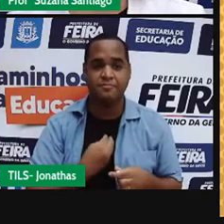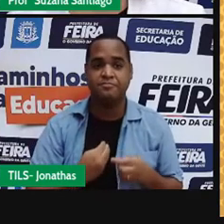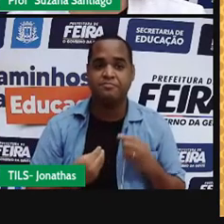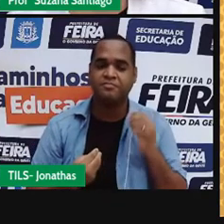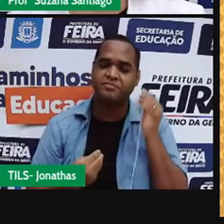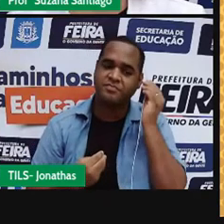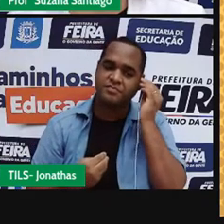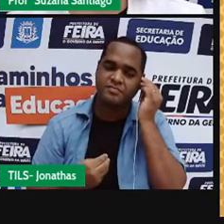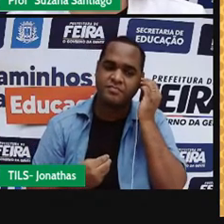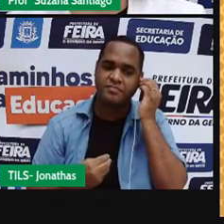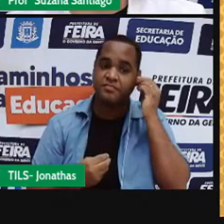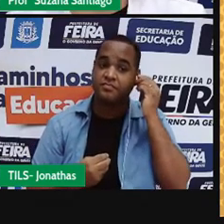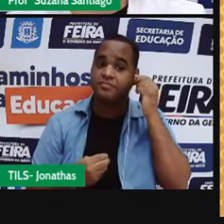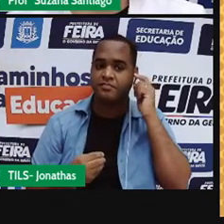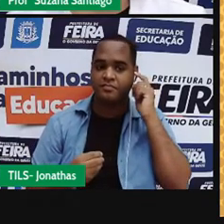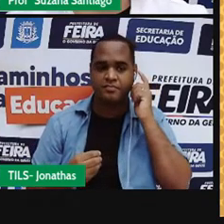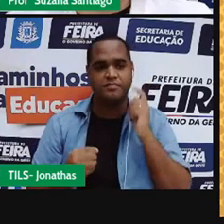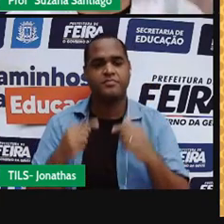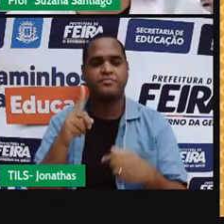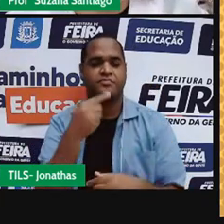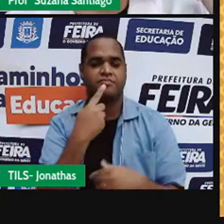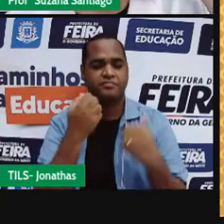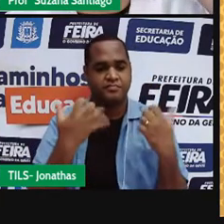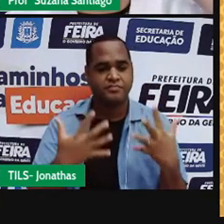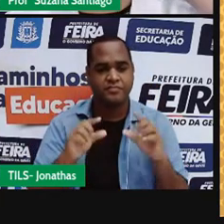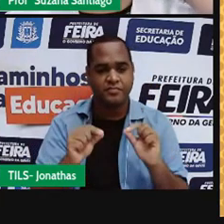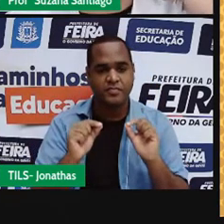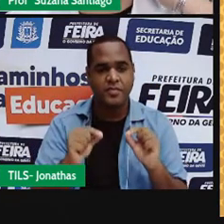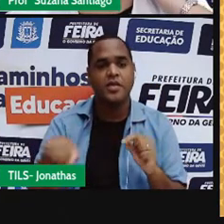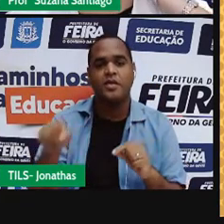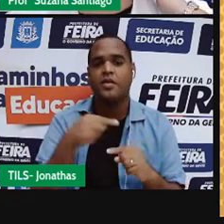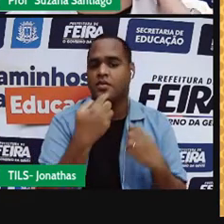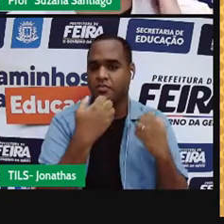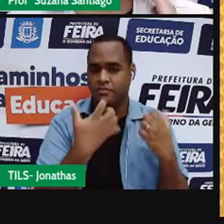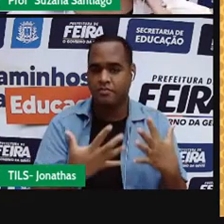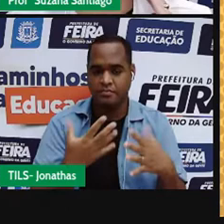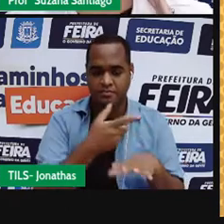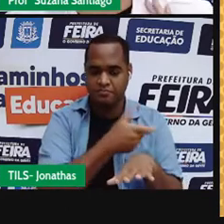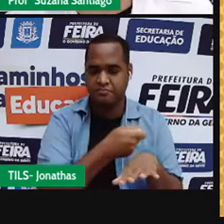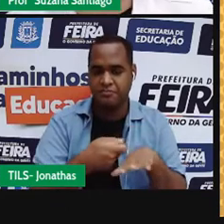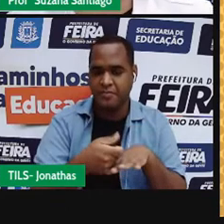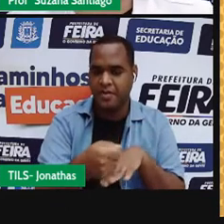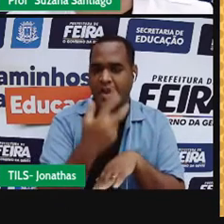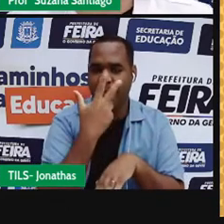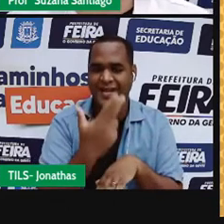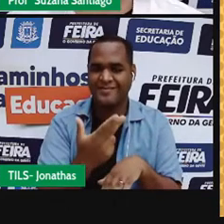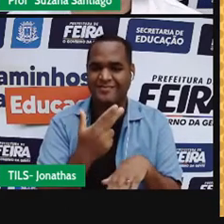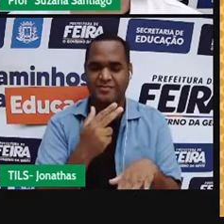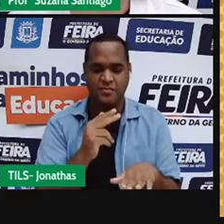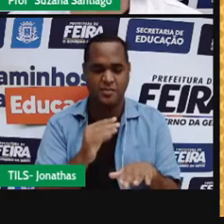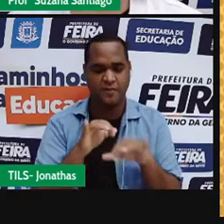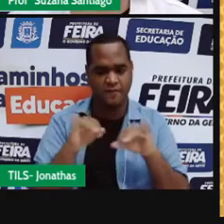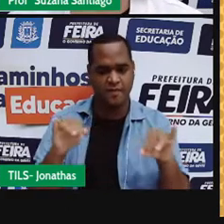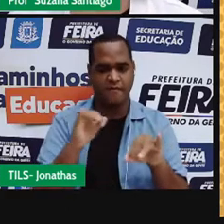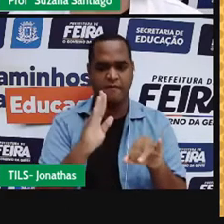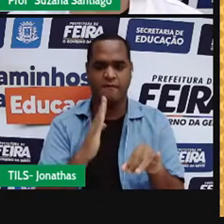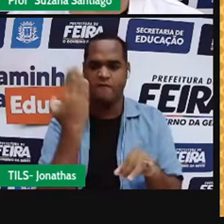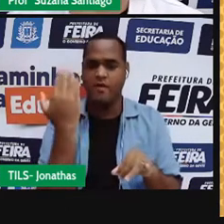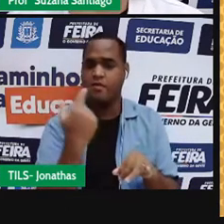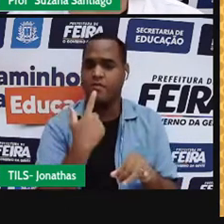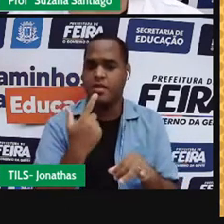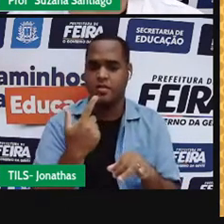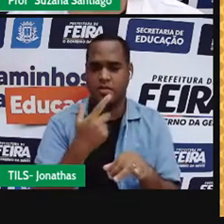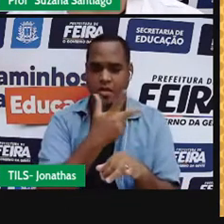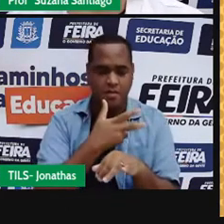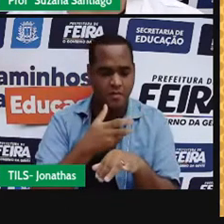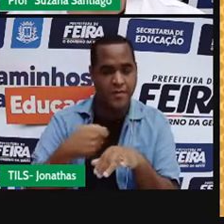Suzana, porque como você falou, hoje em dia está muito em alta a gente chamar tudo de fake news, tudo que a gente vê é fake news. E você trazendo esse conceito de